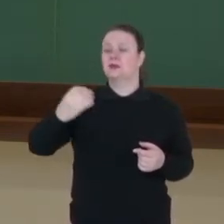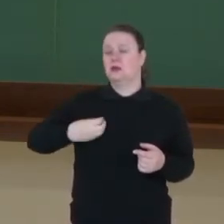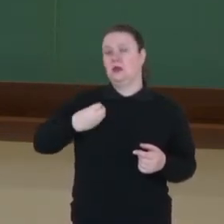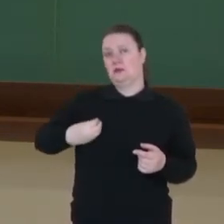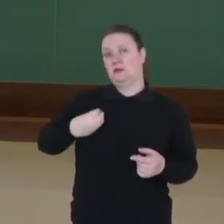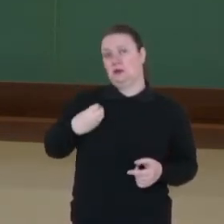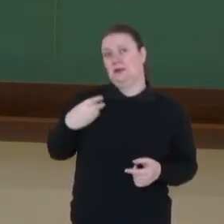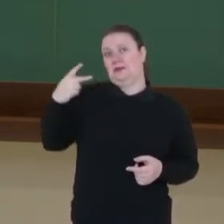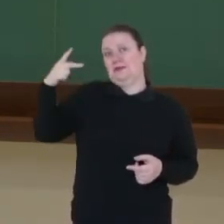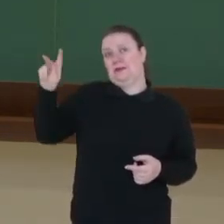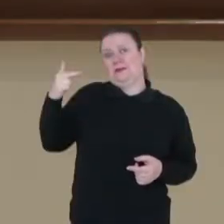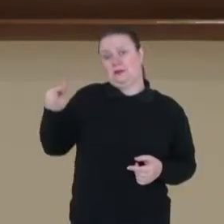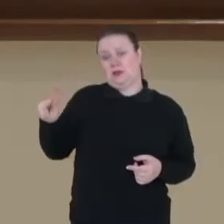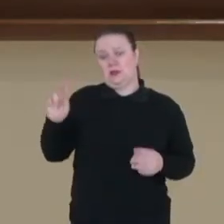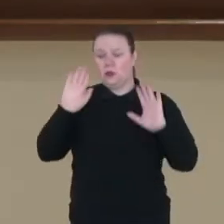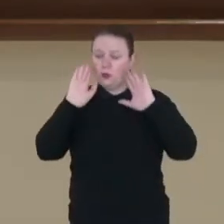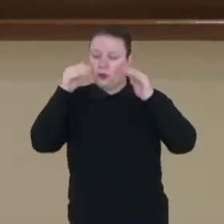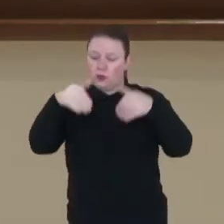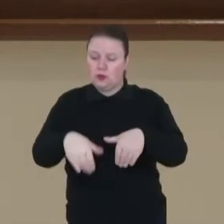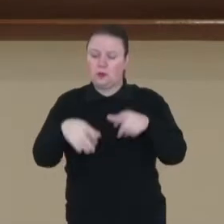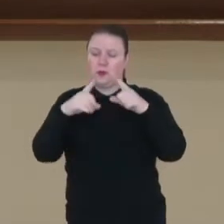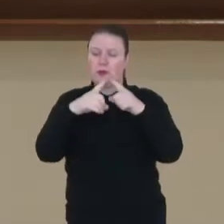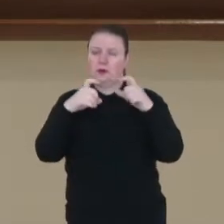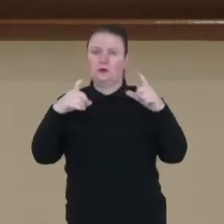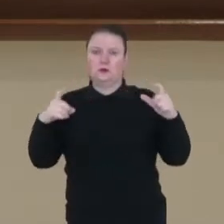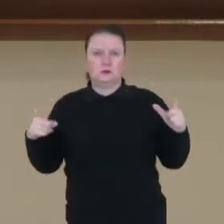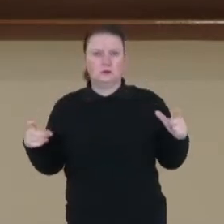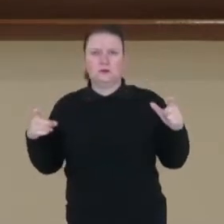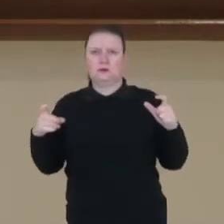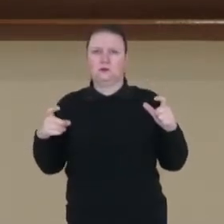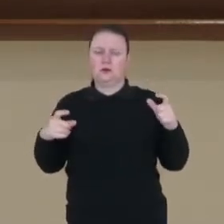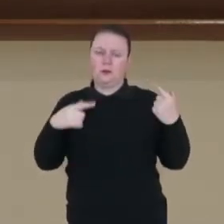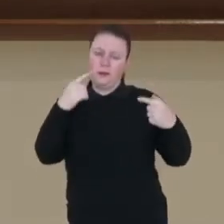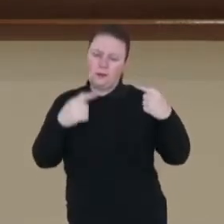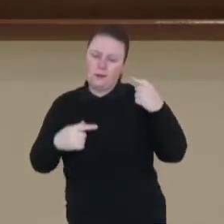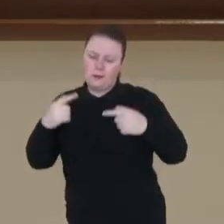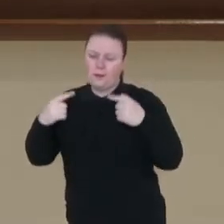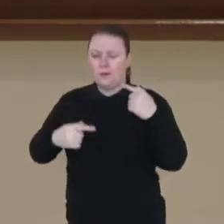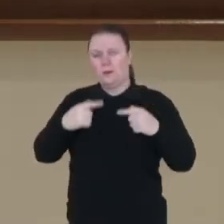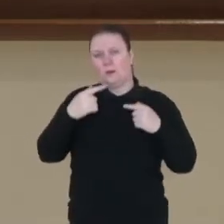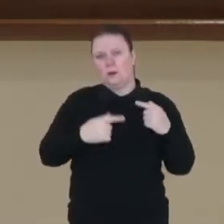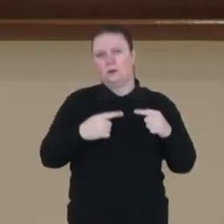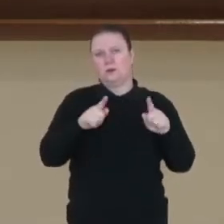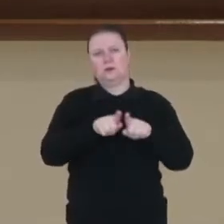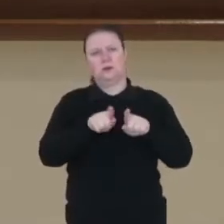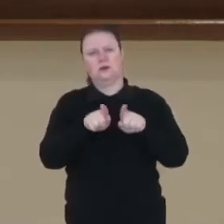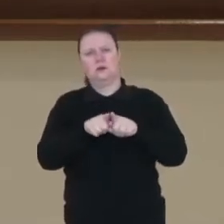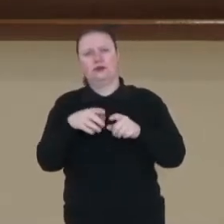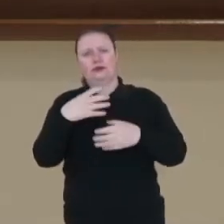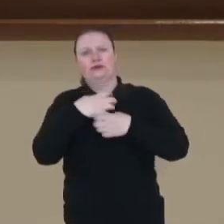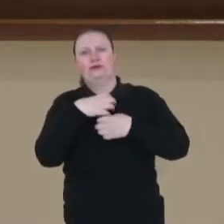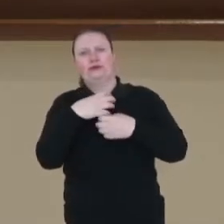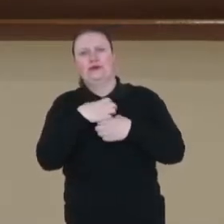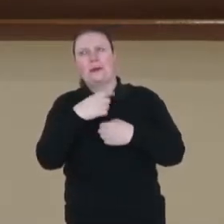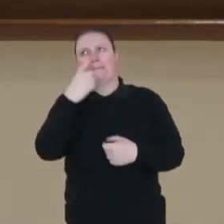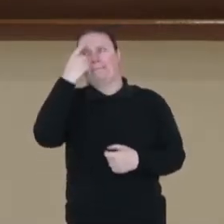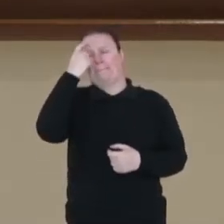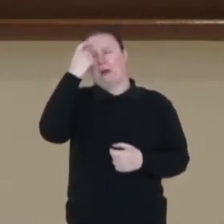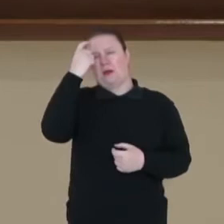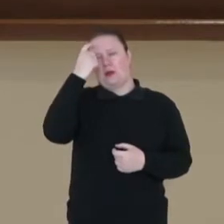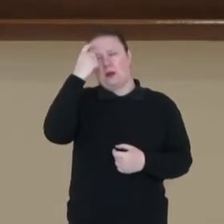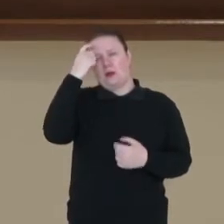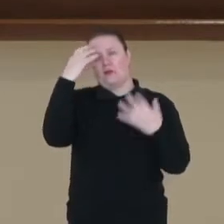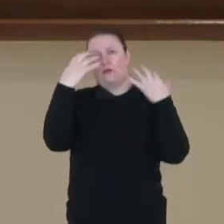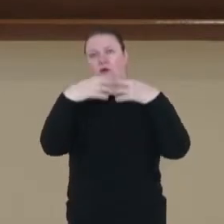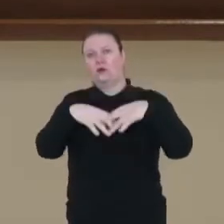para a ciência, para o discurso científico e para uma série de maneiras de como a gente pensou e